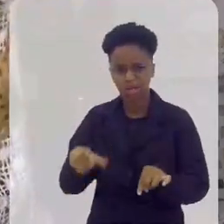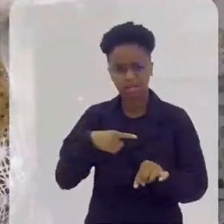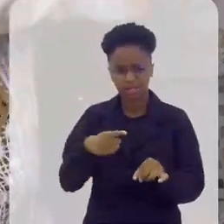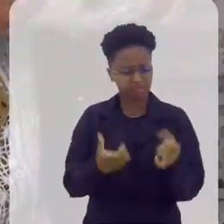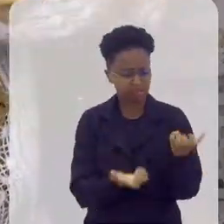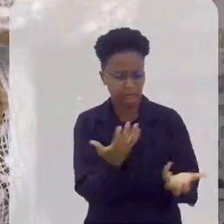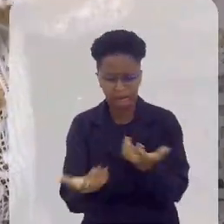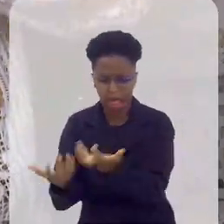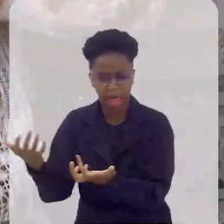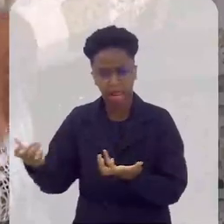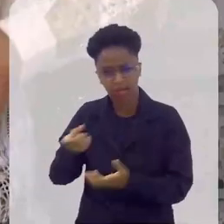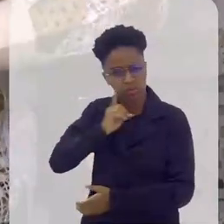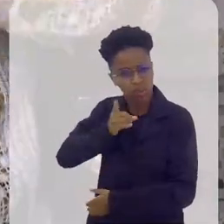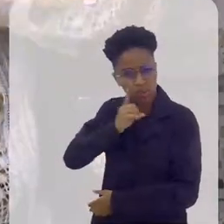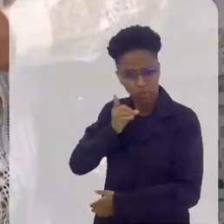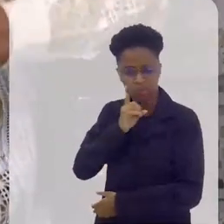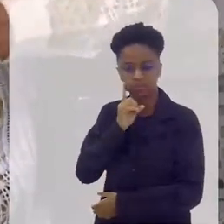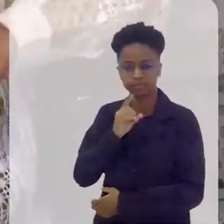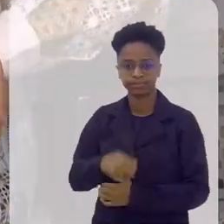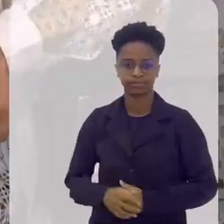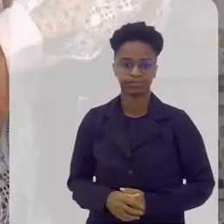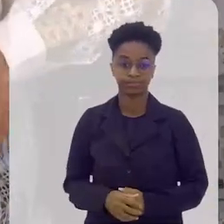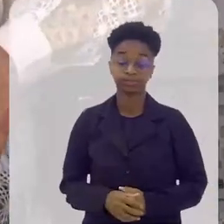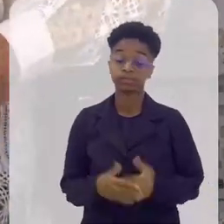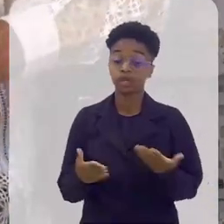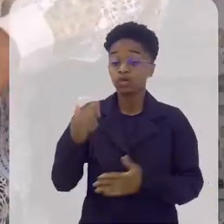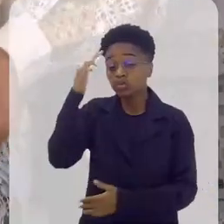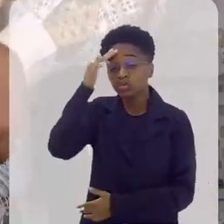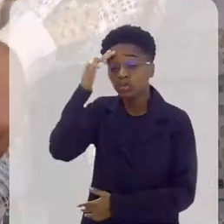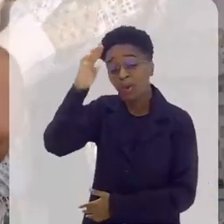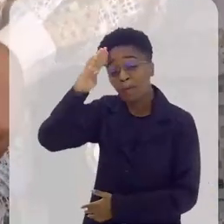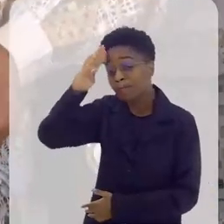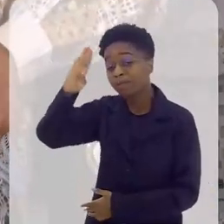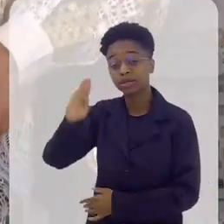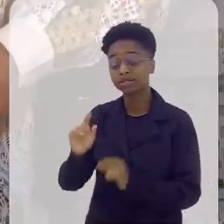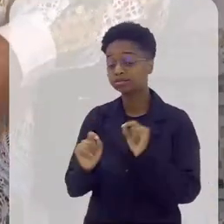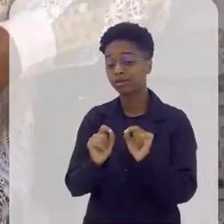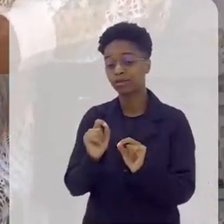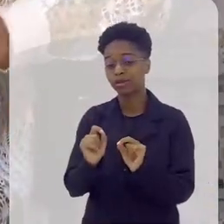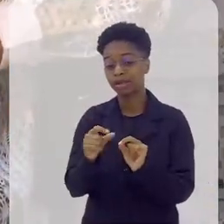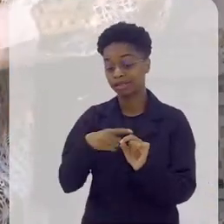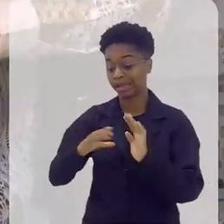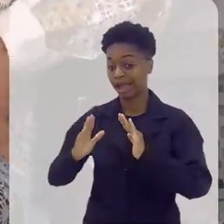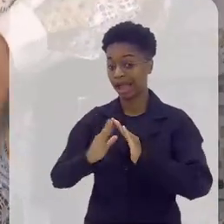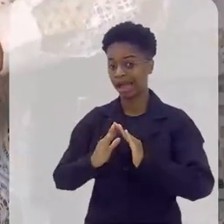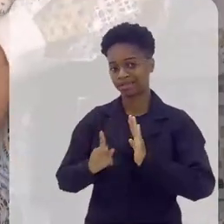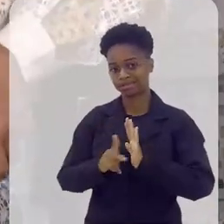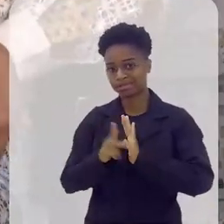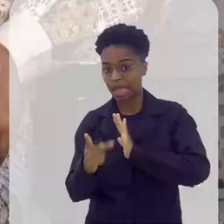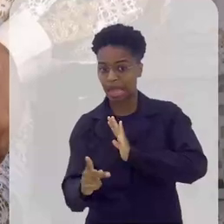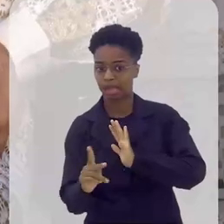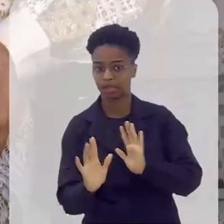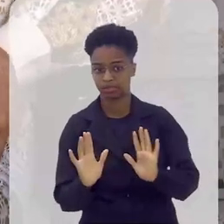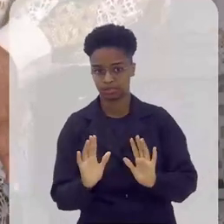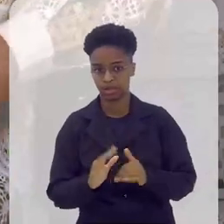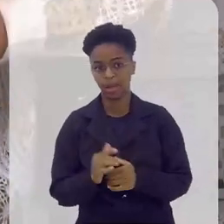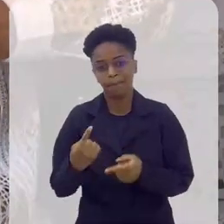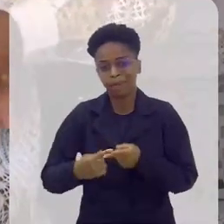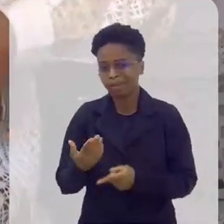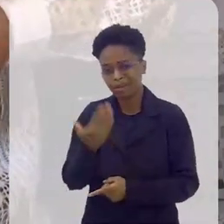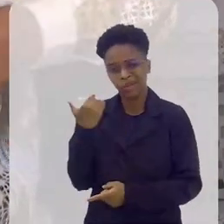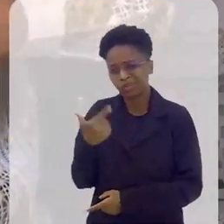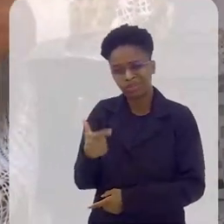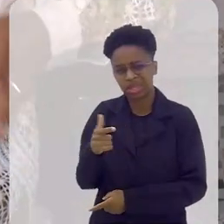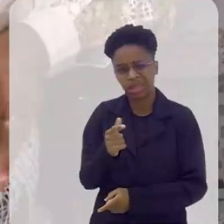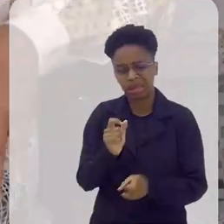vários fogões ligados diariamente. Ela enfrentava aquilo. E o maior sonho da mamãe era ter uma casa própria, que ela